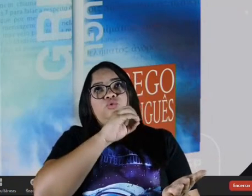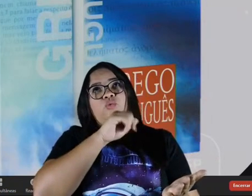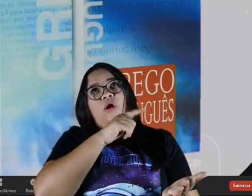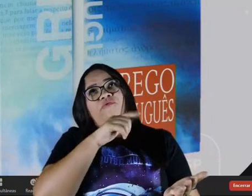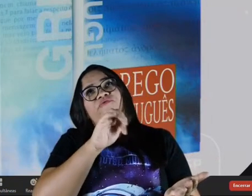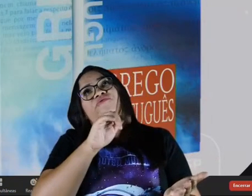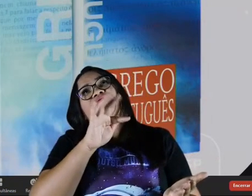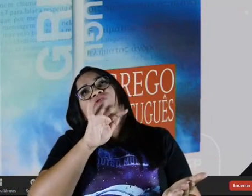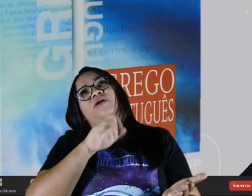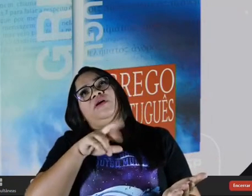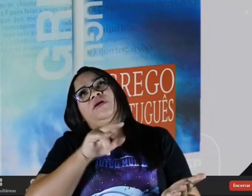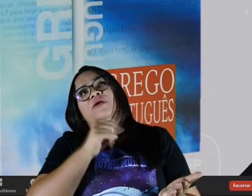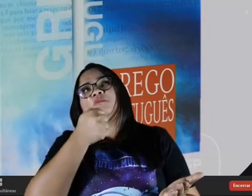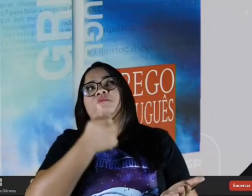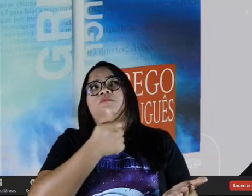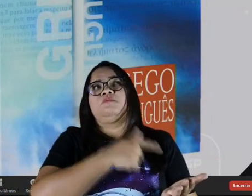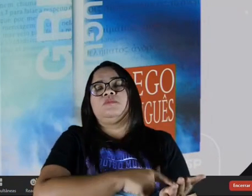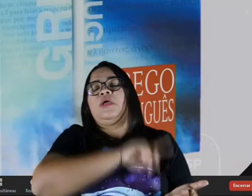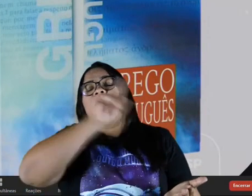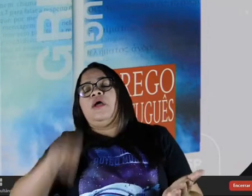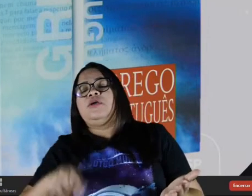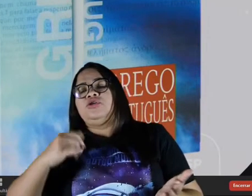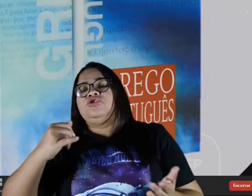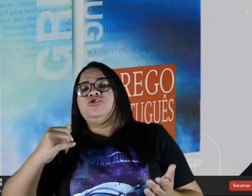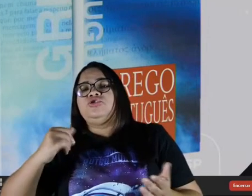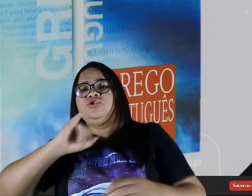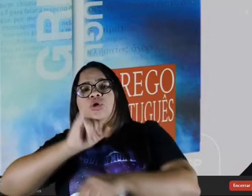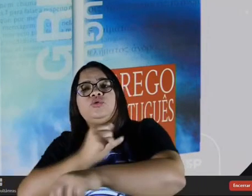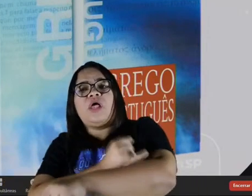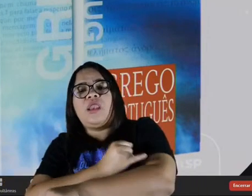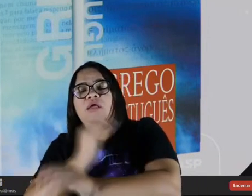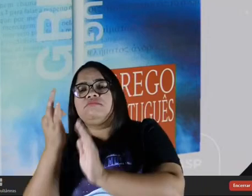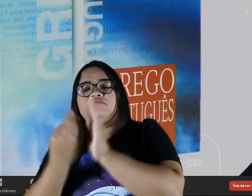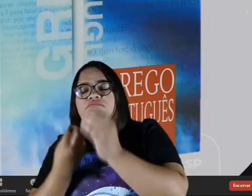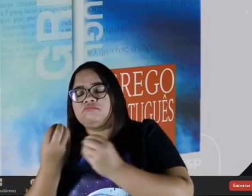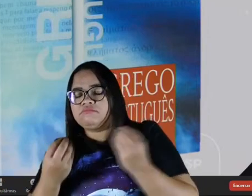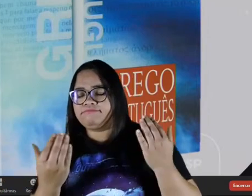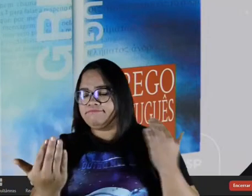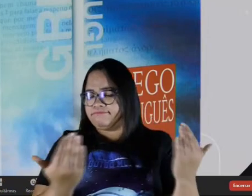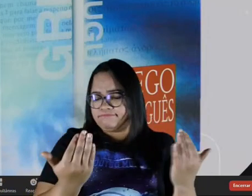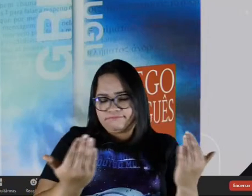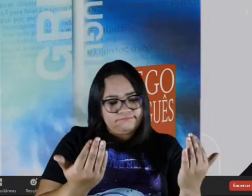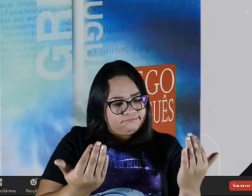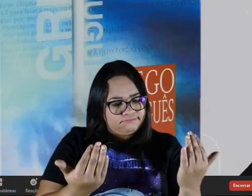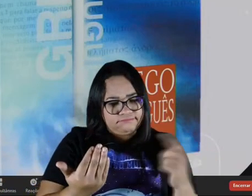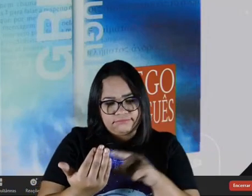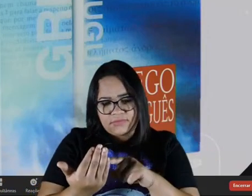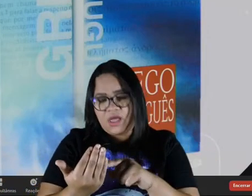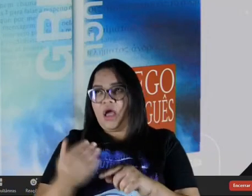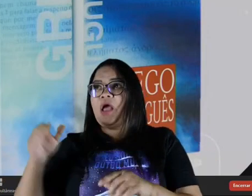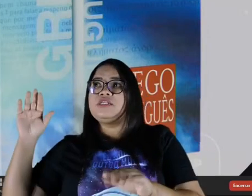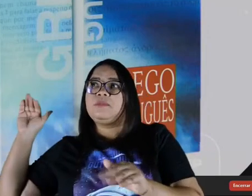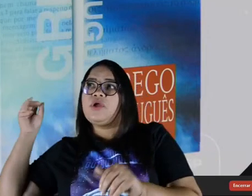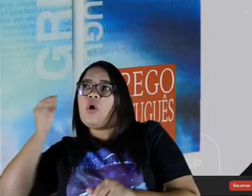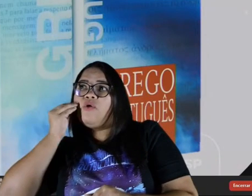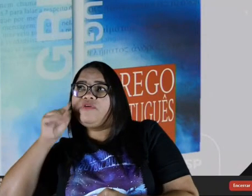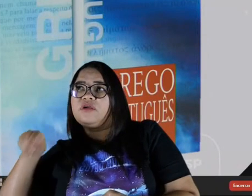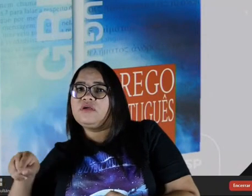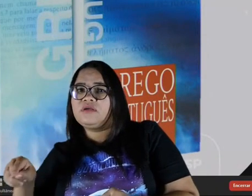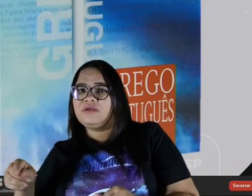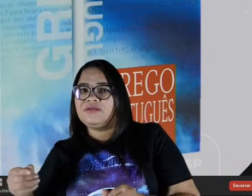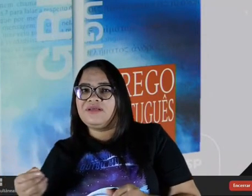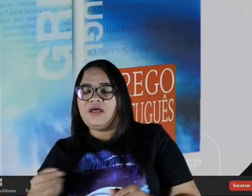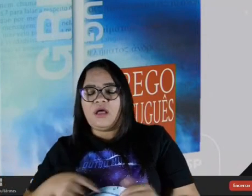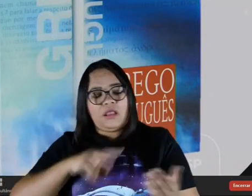Agora eu vou olhar na Bíblia de Jerusalém. Aí eu quero aproveitar e estudar um pouquinho espanhol. Vamos ver como é que está na Reina Valéria. Aí eu quero ver como é que está na King